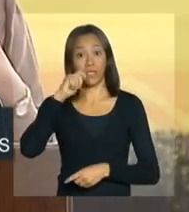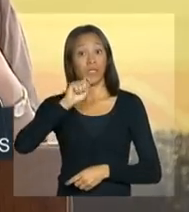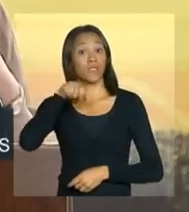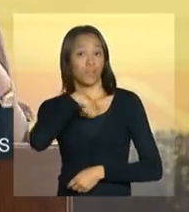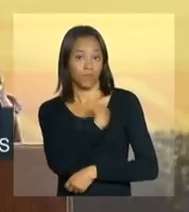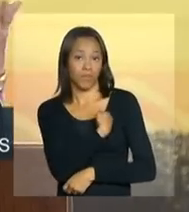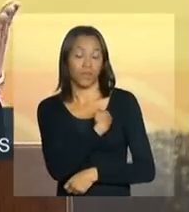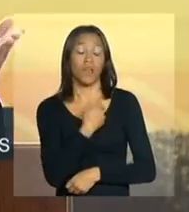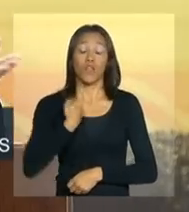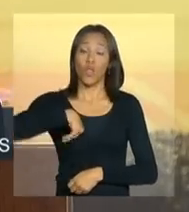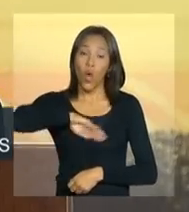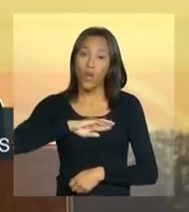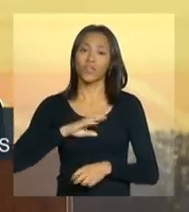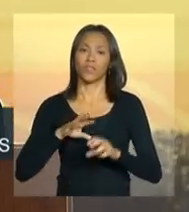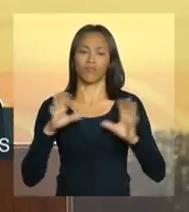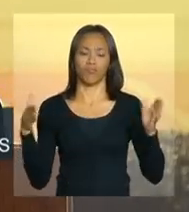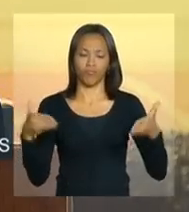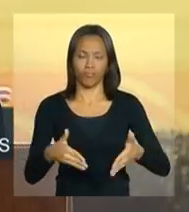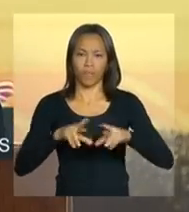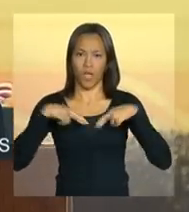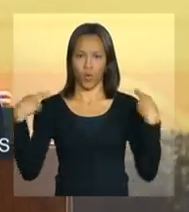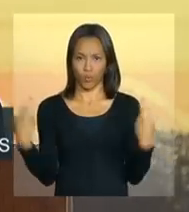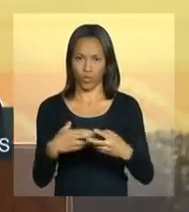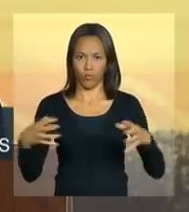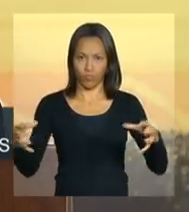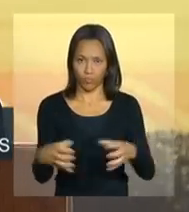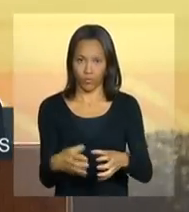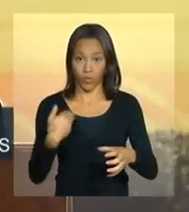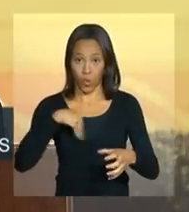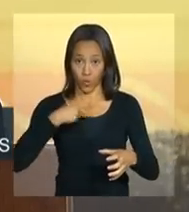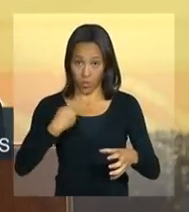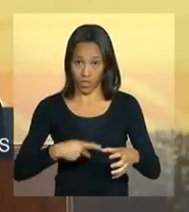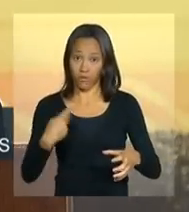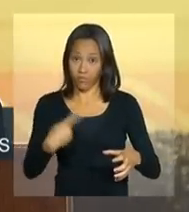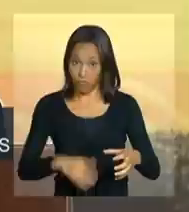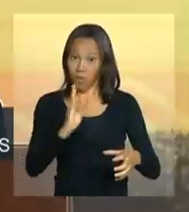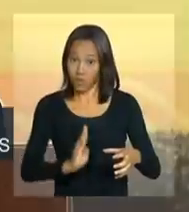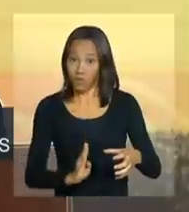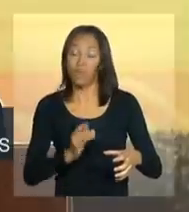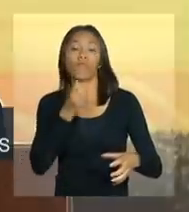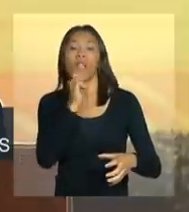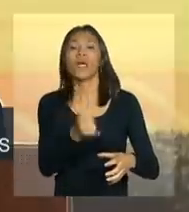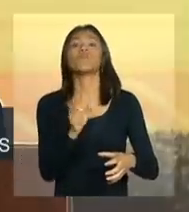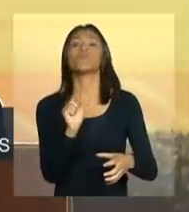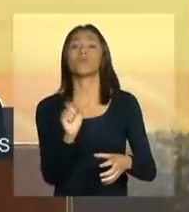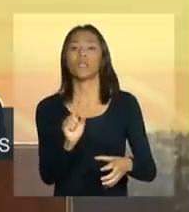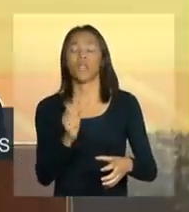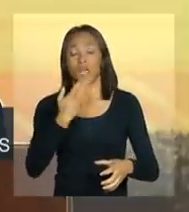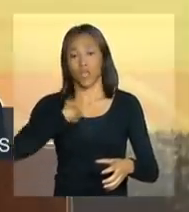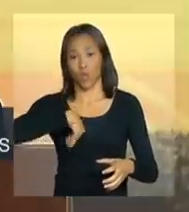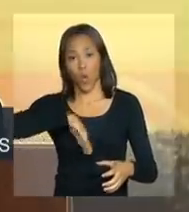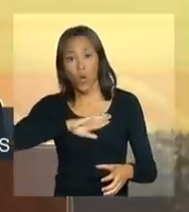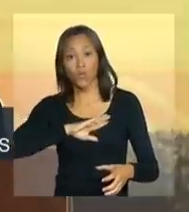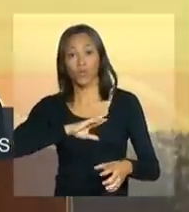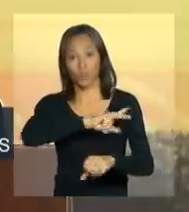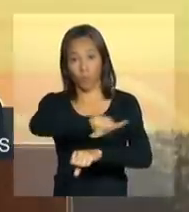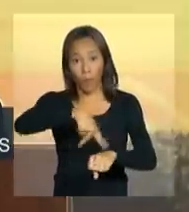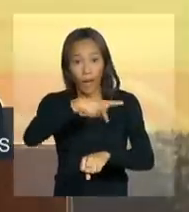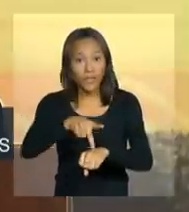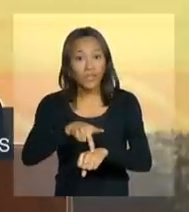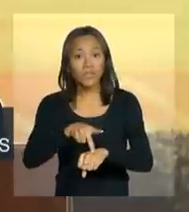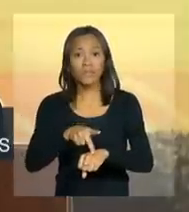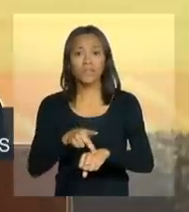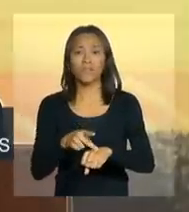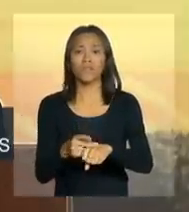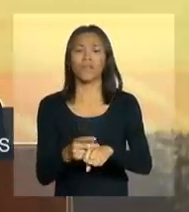brasileiros numa reunião dessas temos sempre de dizer que a nossa nação não se